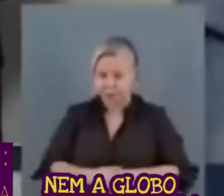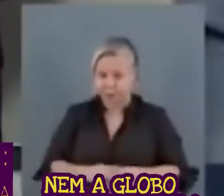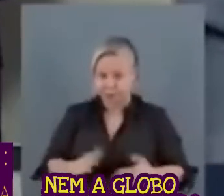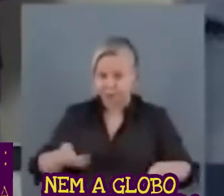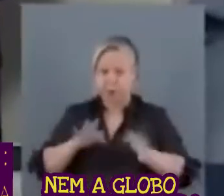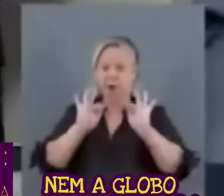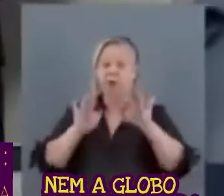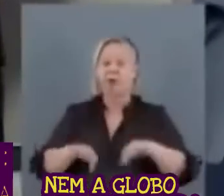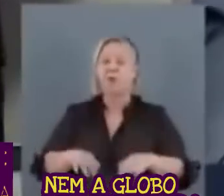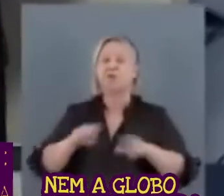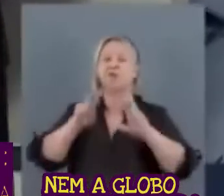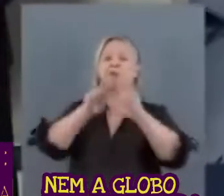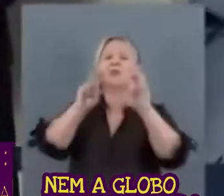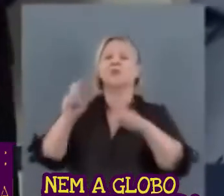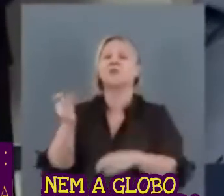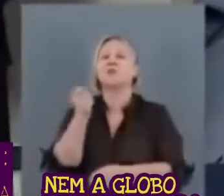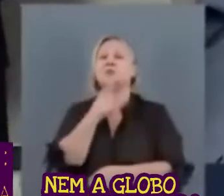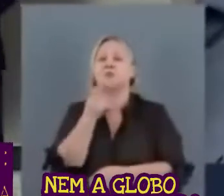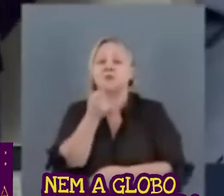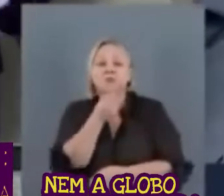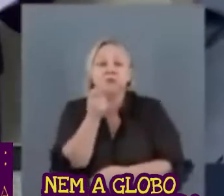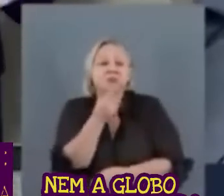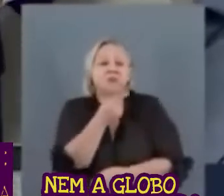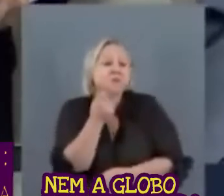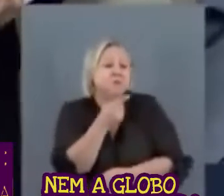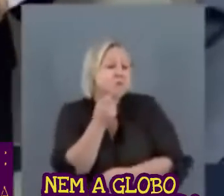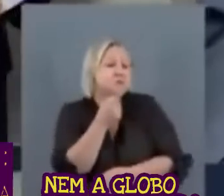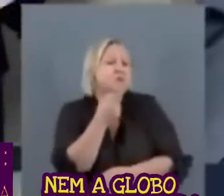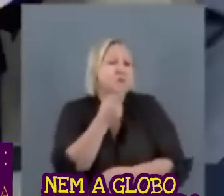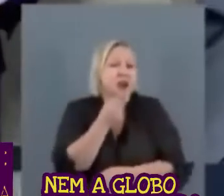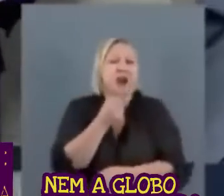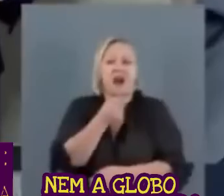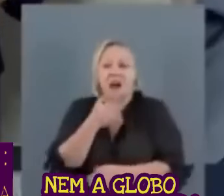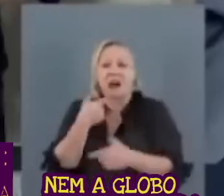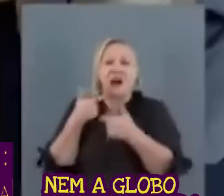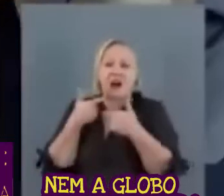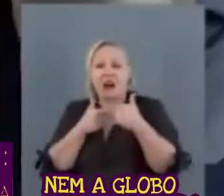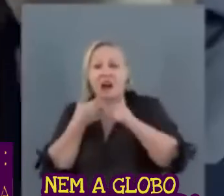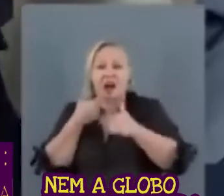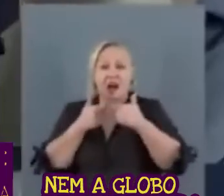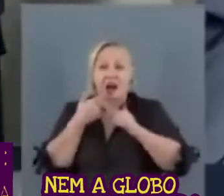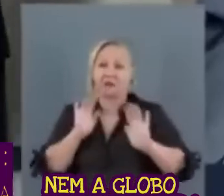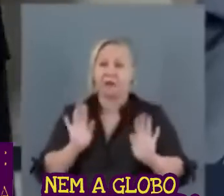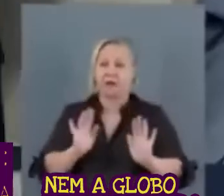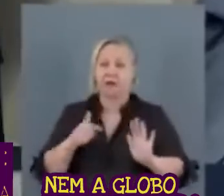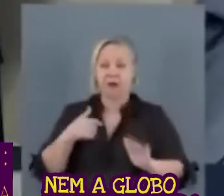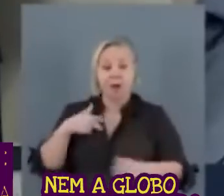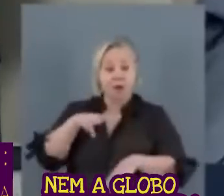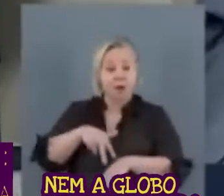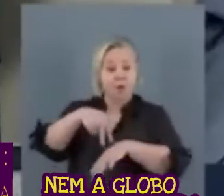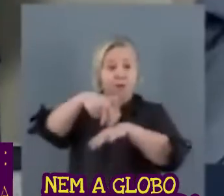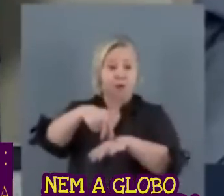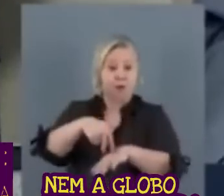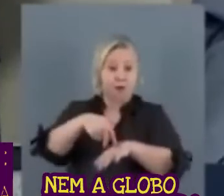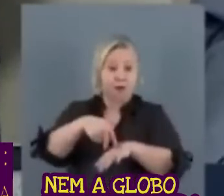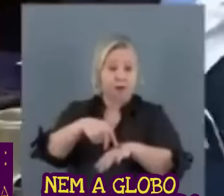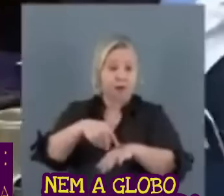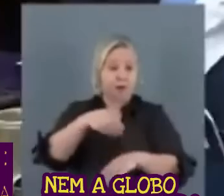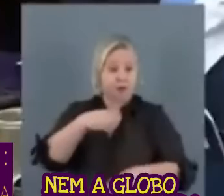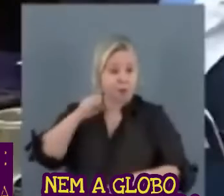deboche Senador moro eu vim aqui como Ministro como Senador da República para ser respeitado